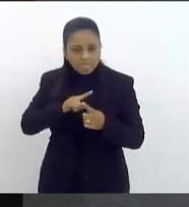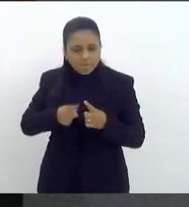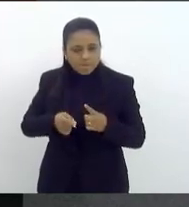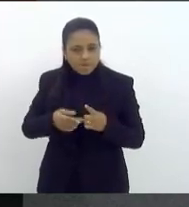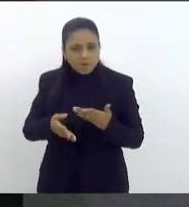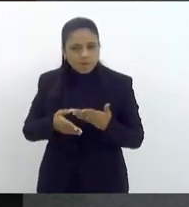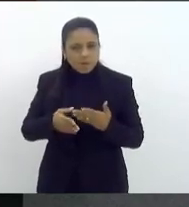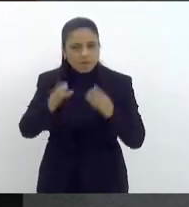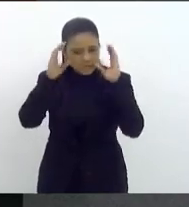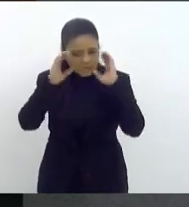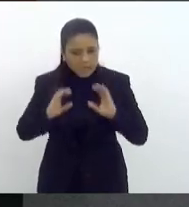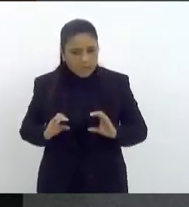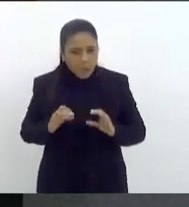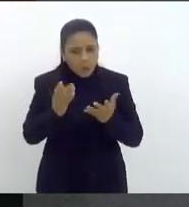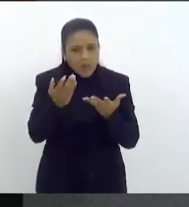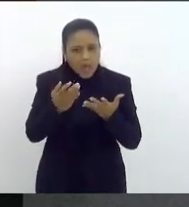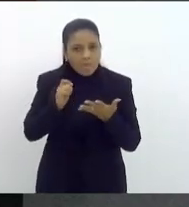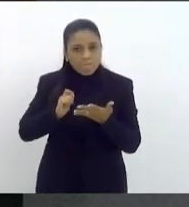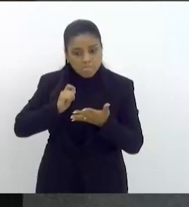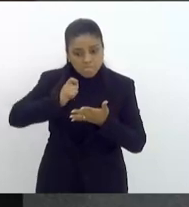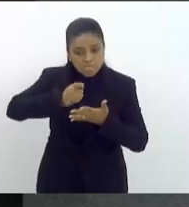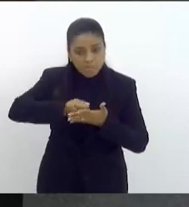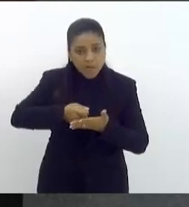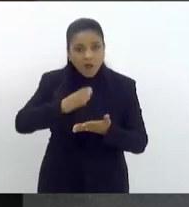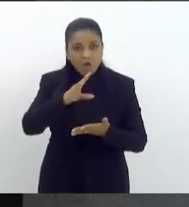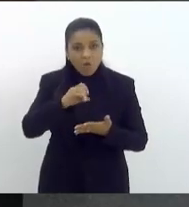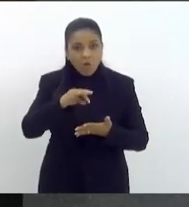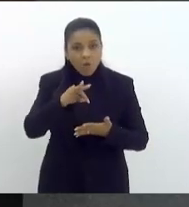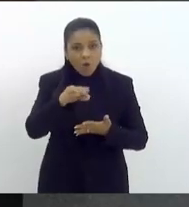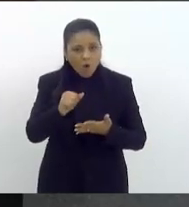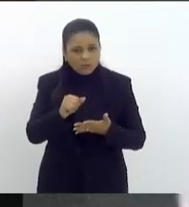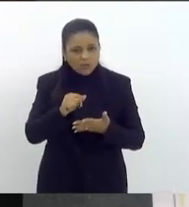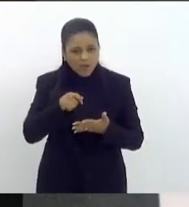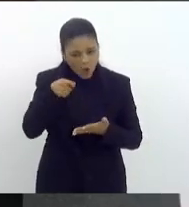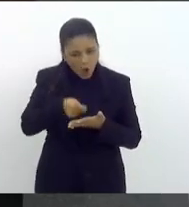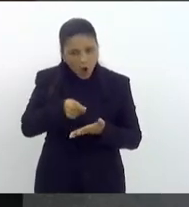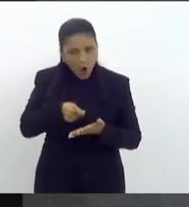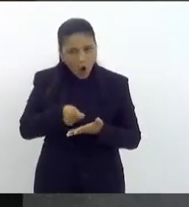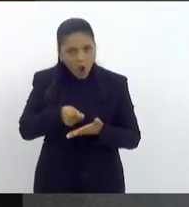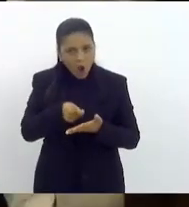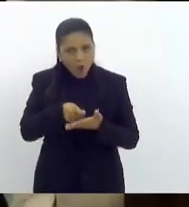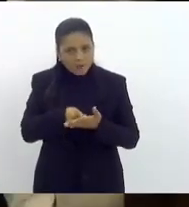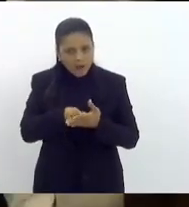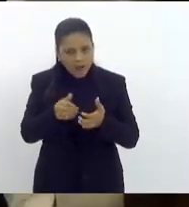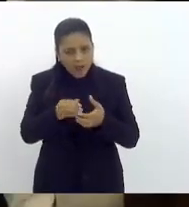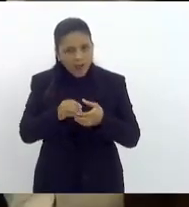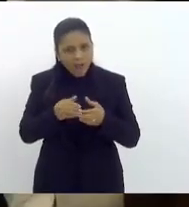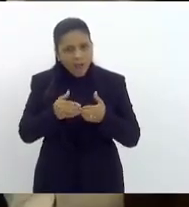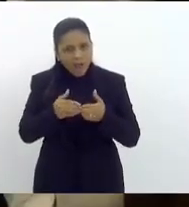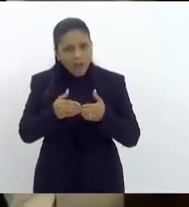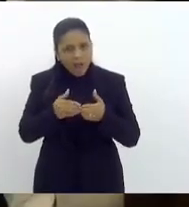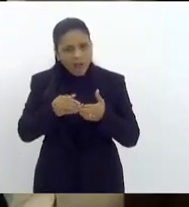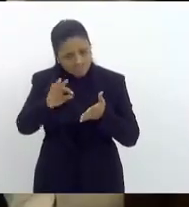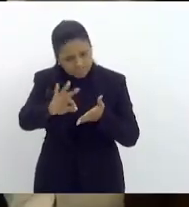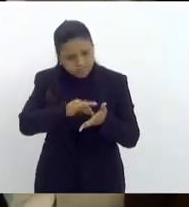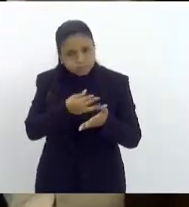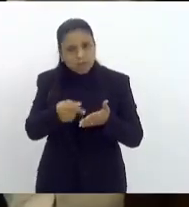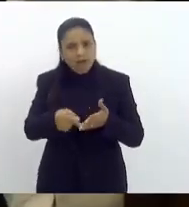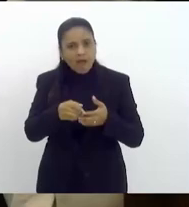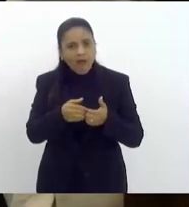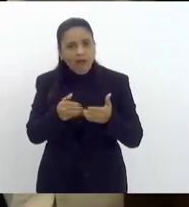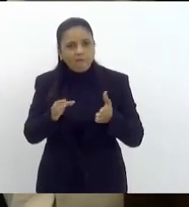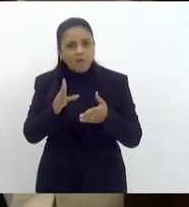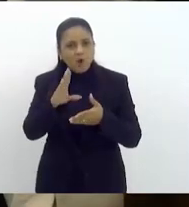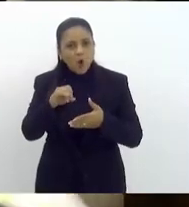o cidadão que quer pagar uma conta para se tornar correntista do seu banco é algo que contraria